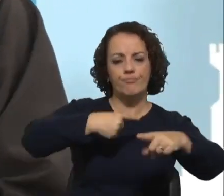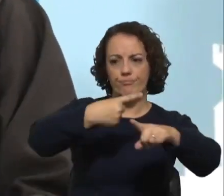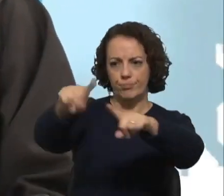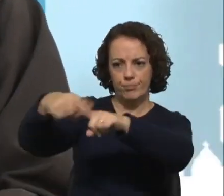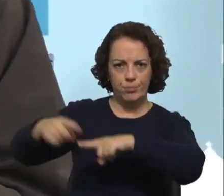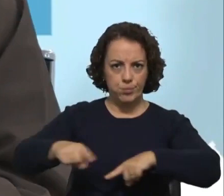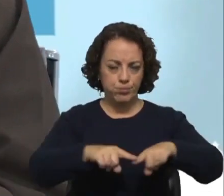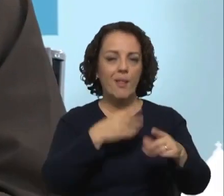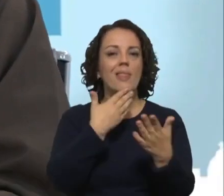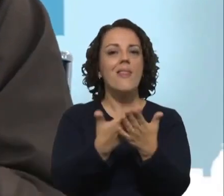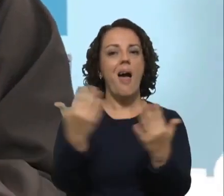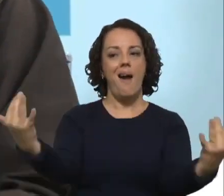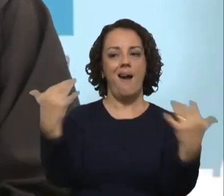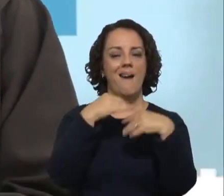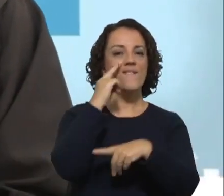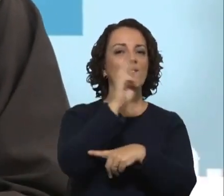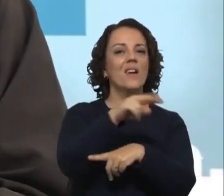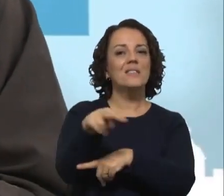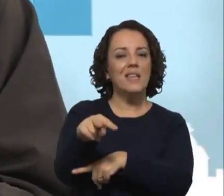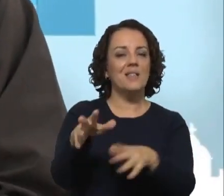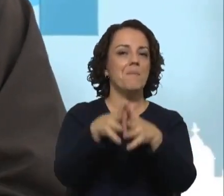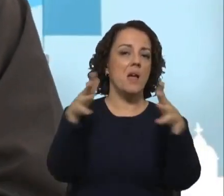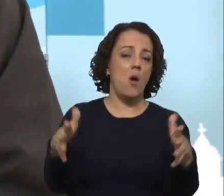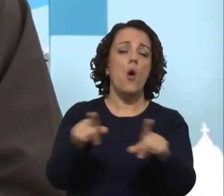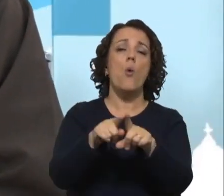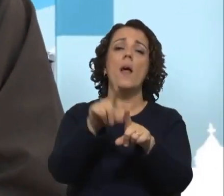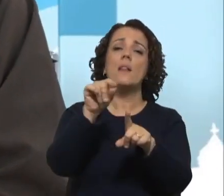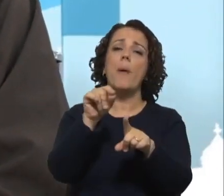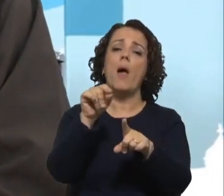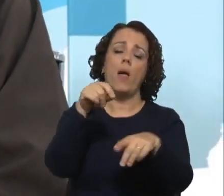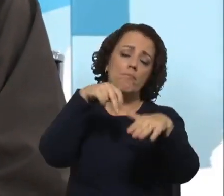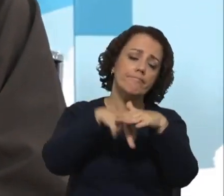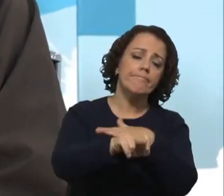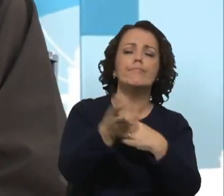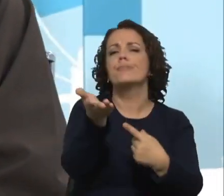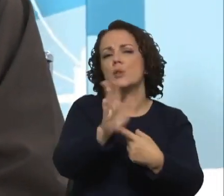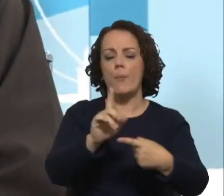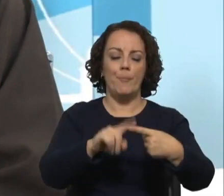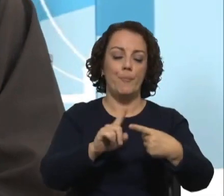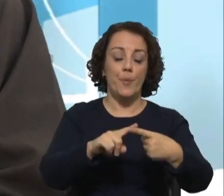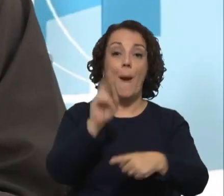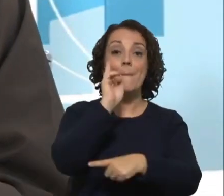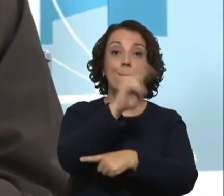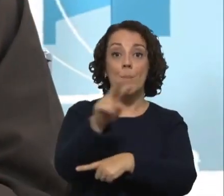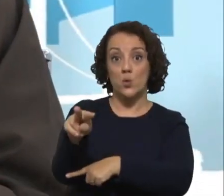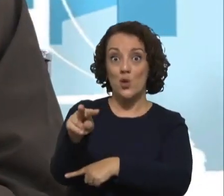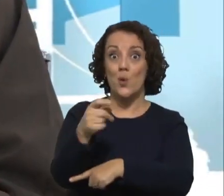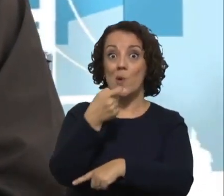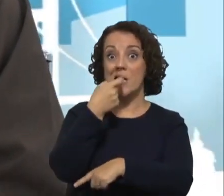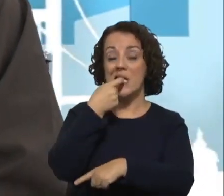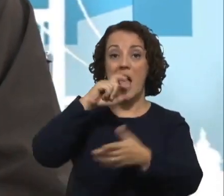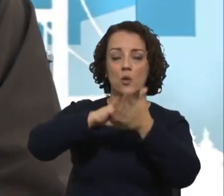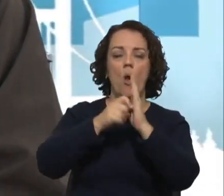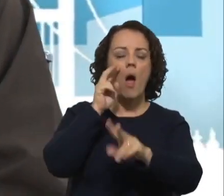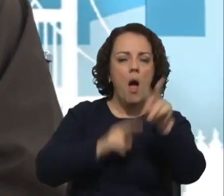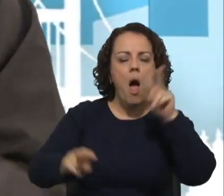lado, a ideia era um pouco quem visita a exposição do Museu do Azulejo depois é convidado a ir visitar